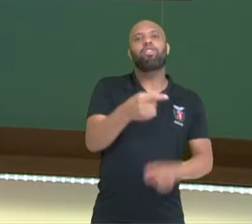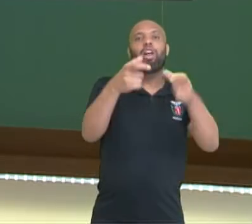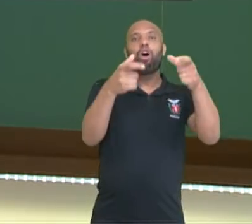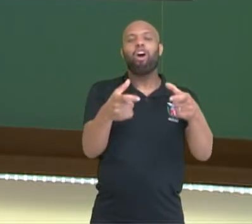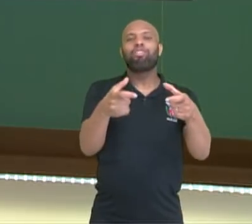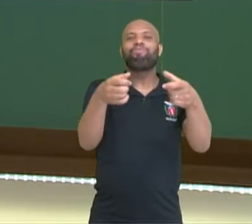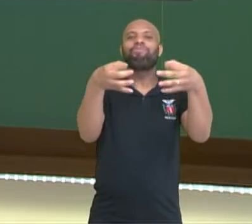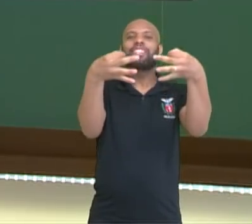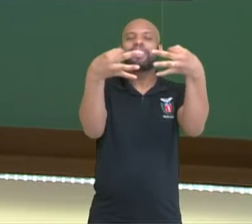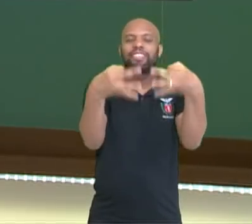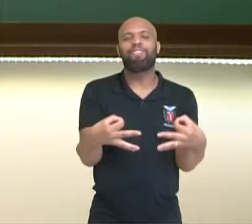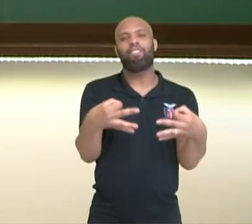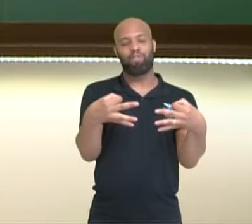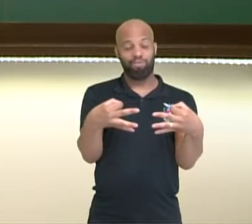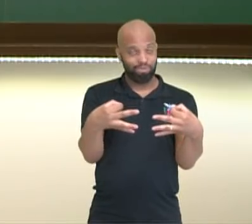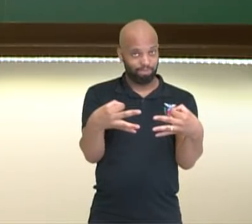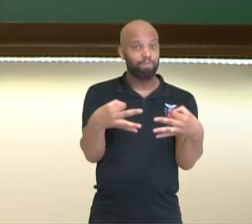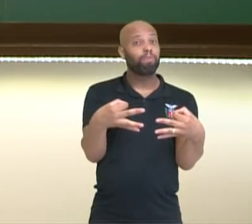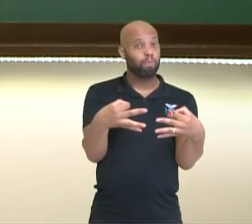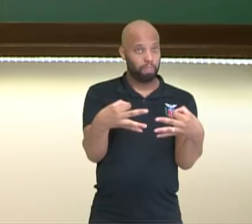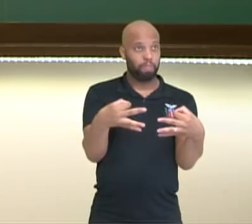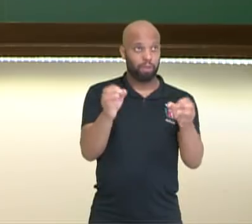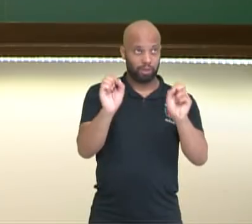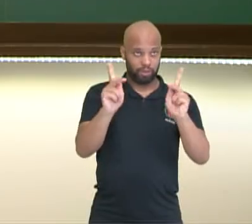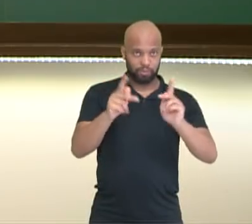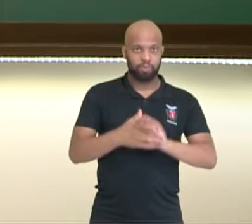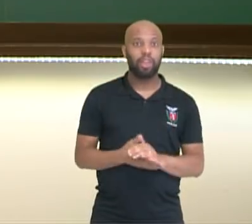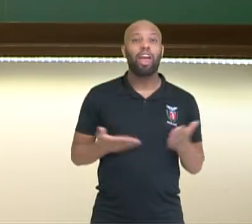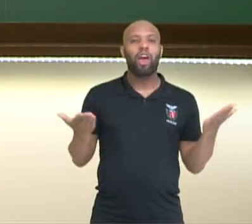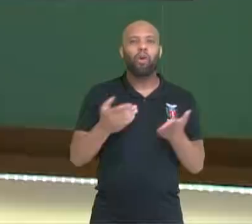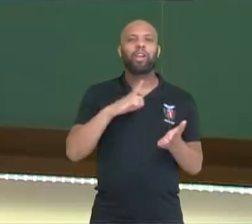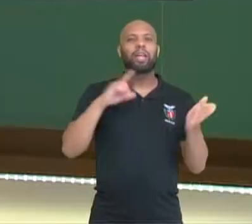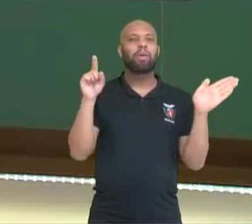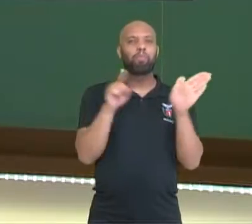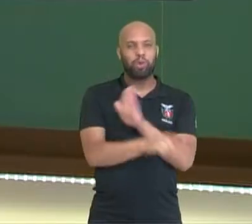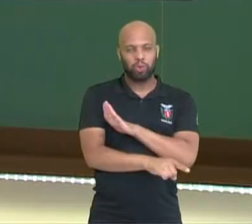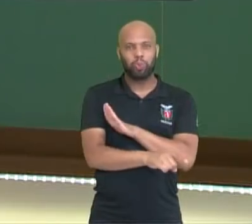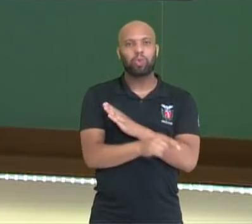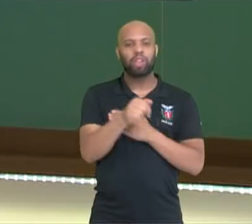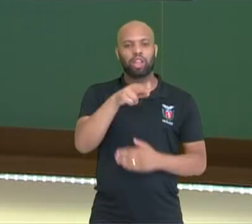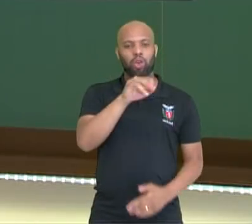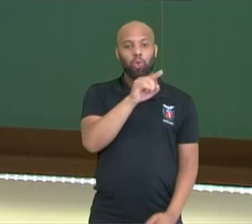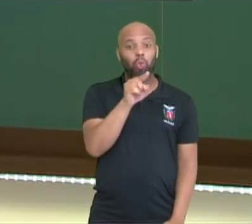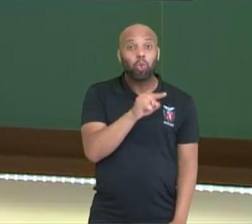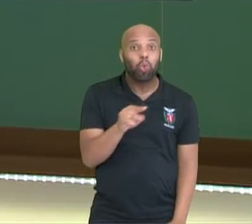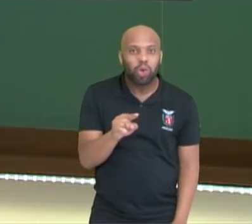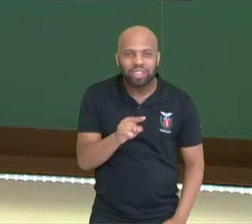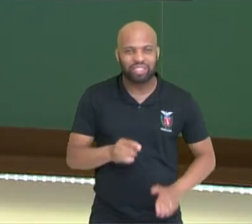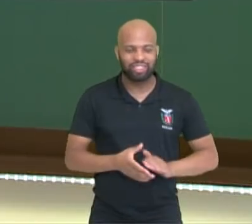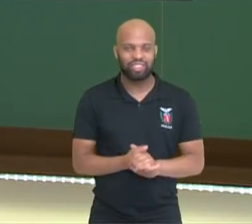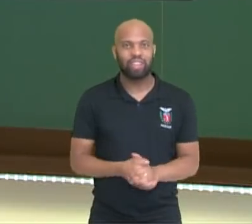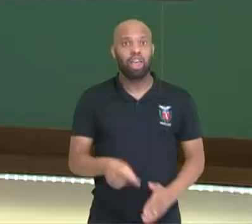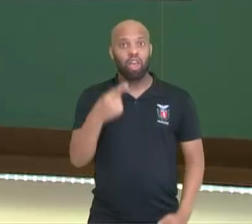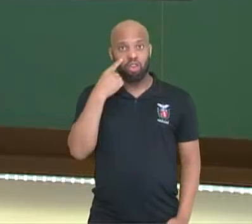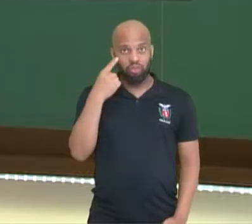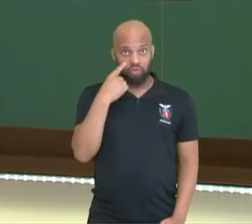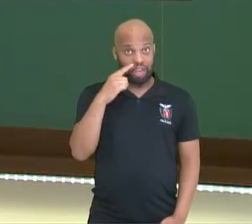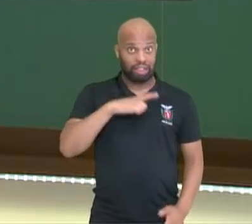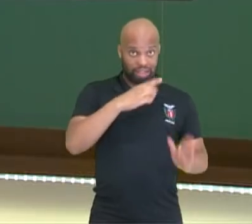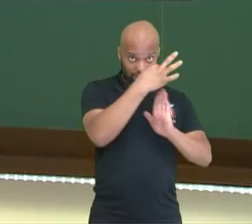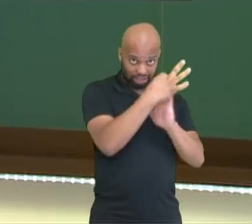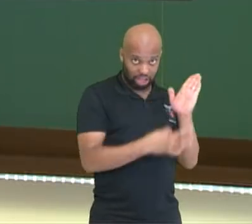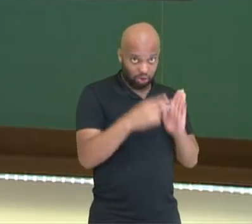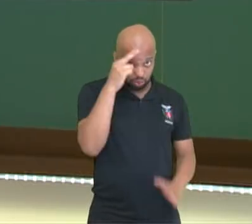lugar certo. Ok, pessoal? O primeiro quiz para você. Vamos lá? A partir do